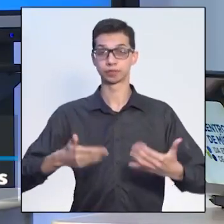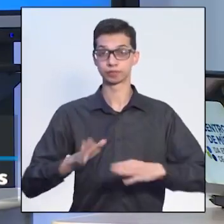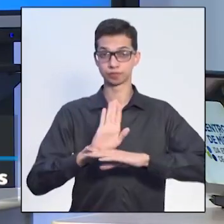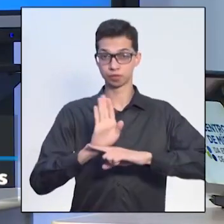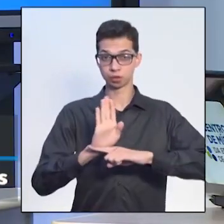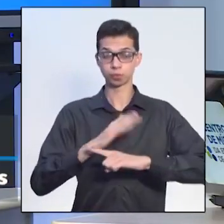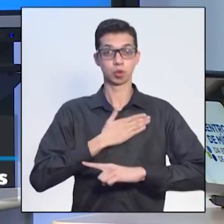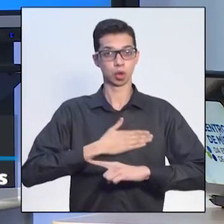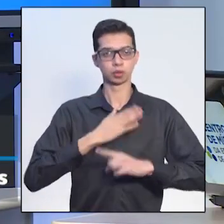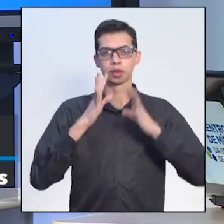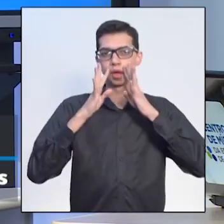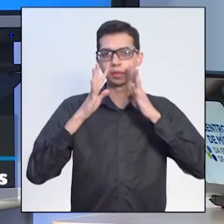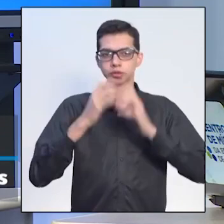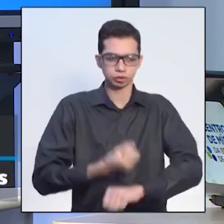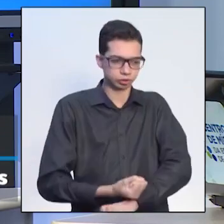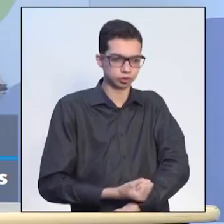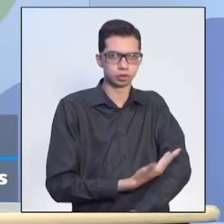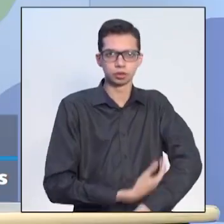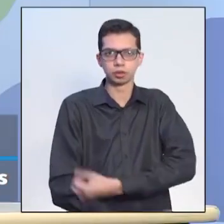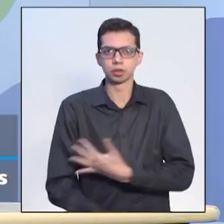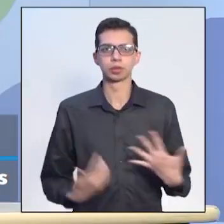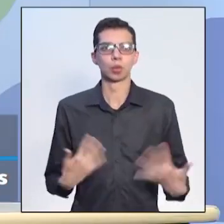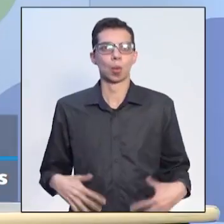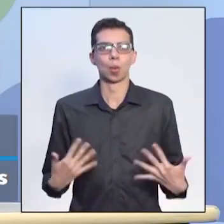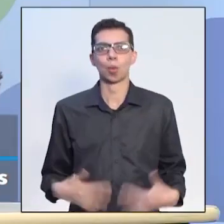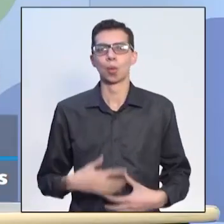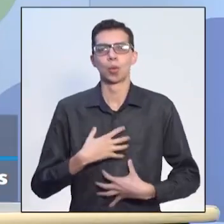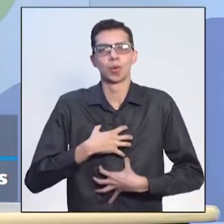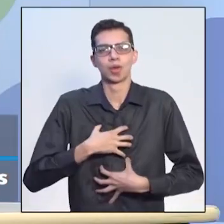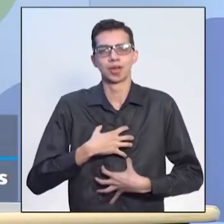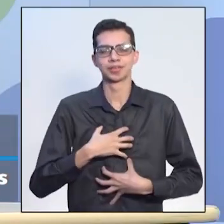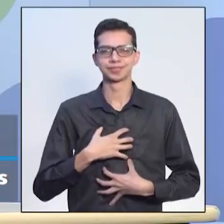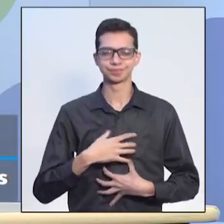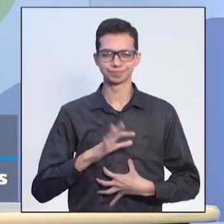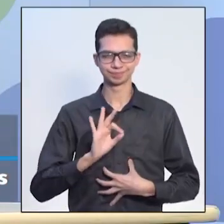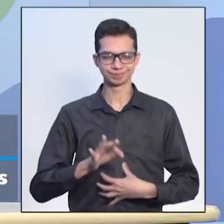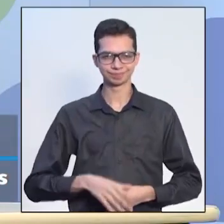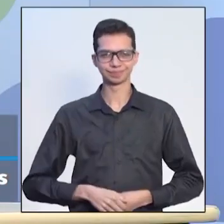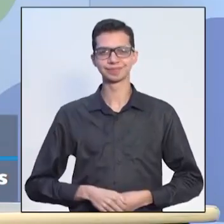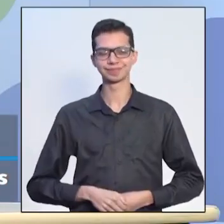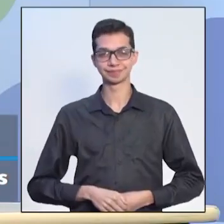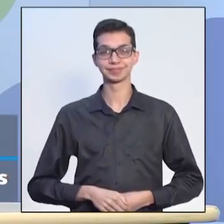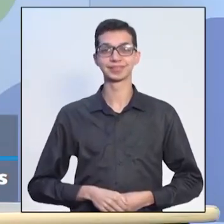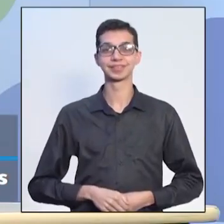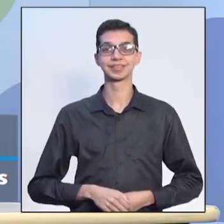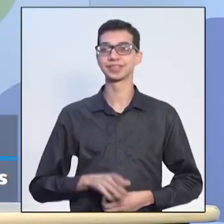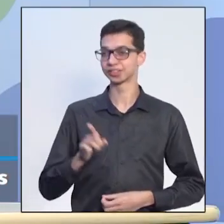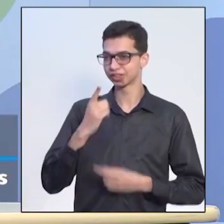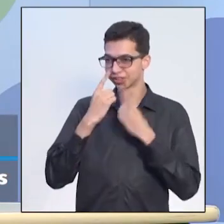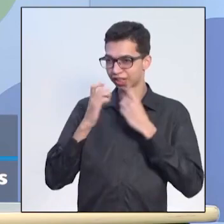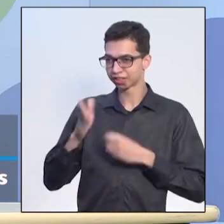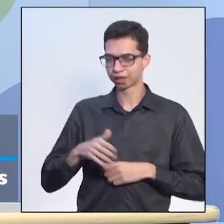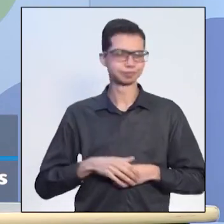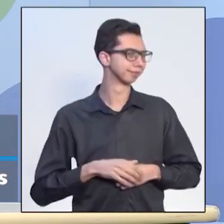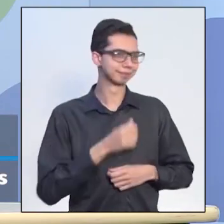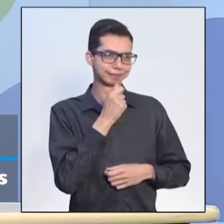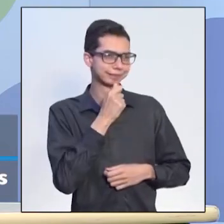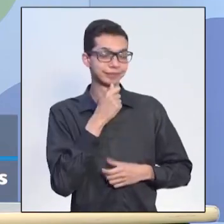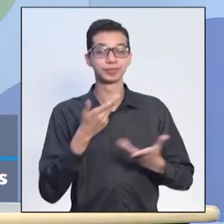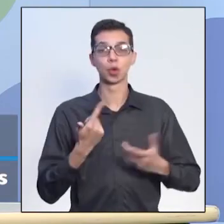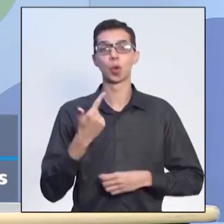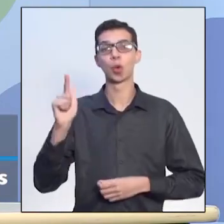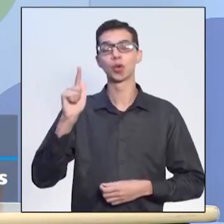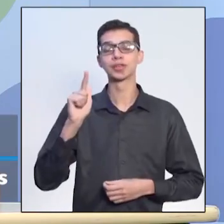Já, várias vezes. Nossa, Eu sou já. um chorão. Sou um chorão. Tá? Querer ver novamente, gostar da história. E teve uma aluna aqui que ela falou, foi a Ellen,